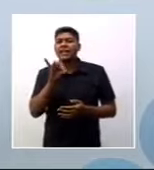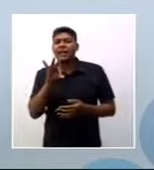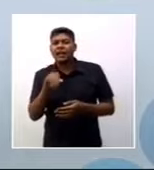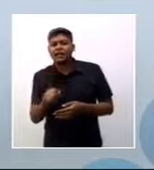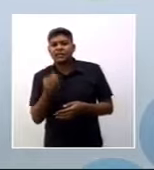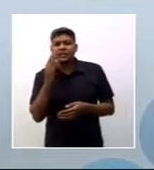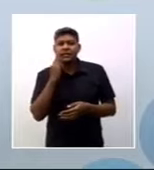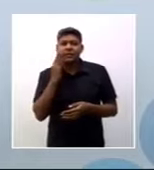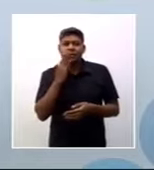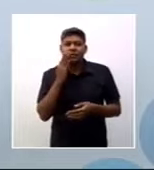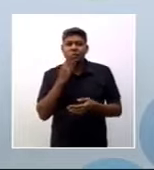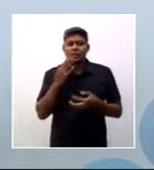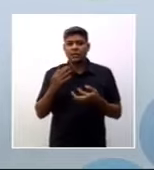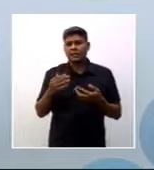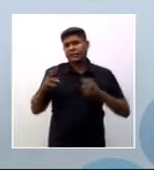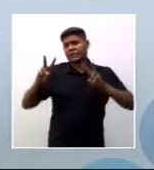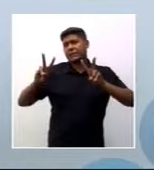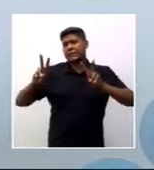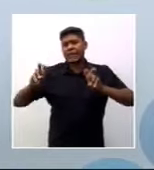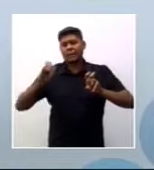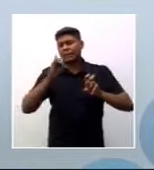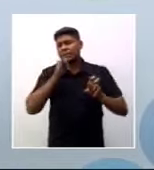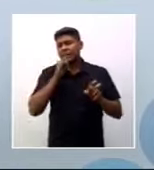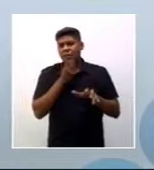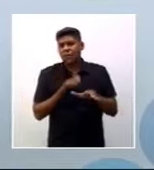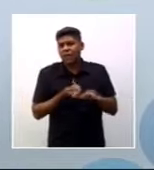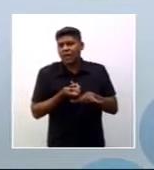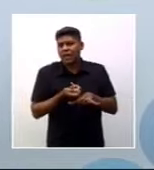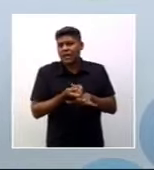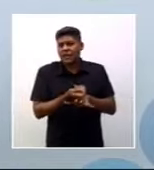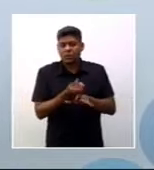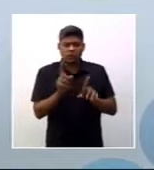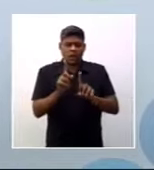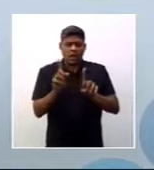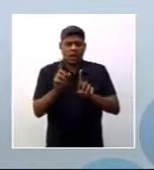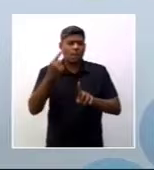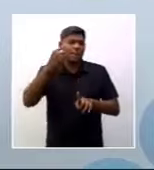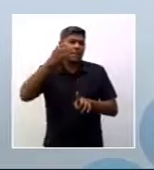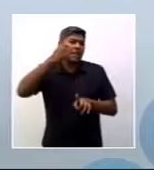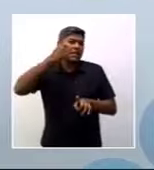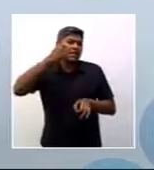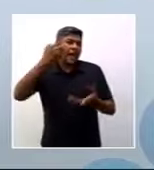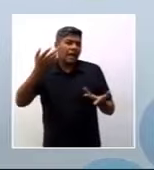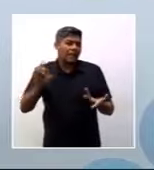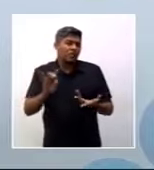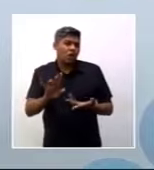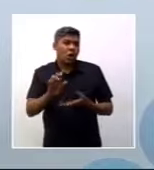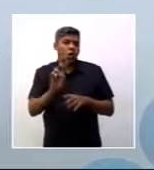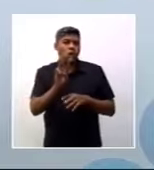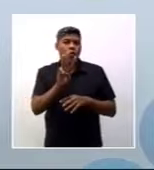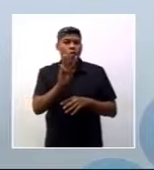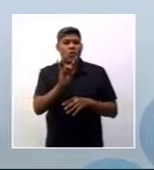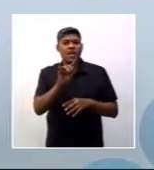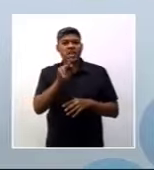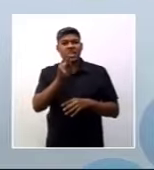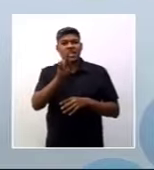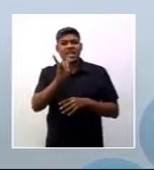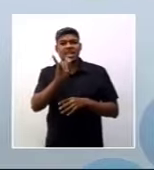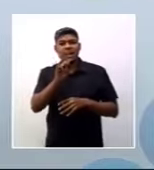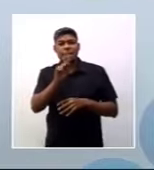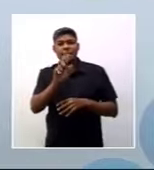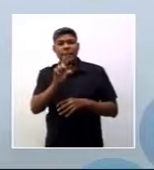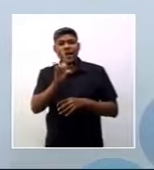é que não é só uma questão de fake news na frente lisa é pensada dessa maneira mas o wikipédia e o brain